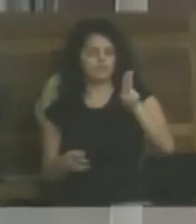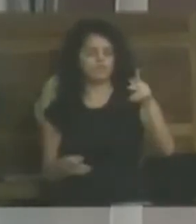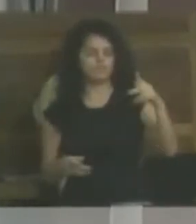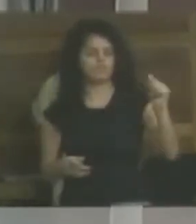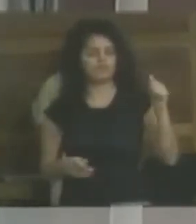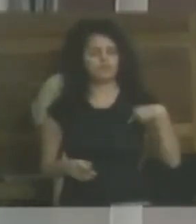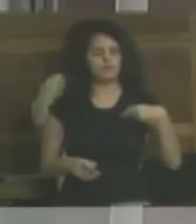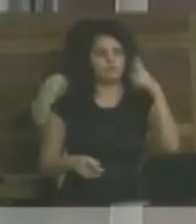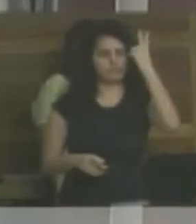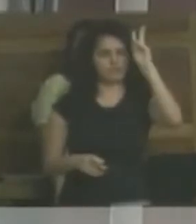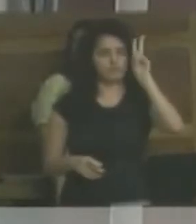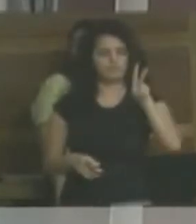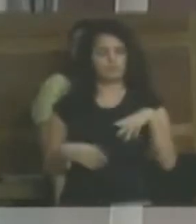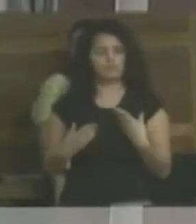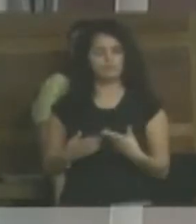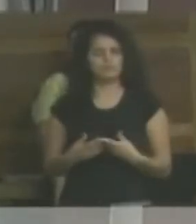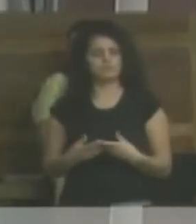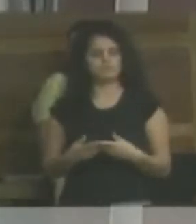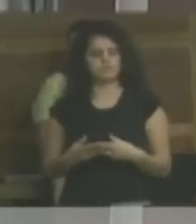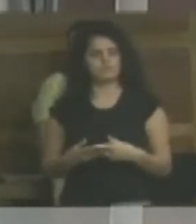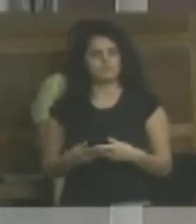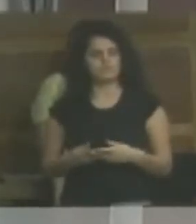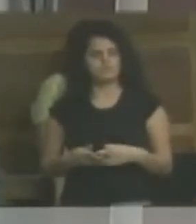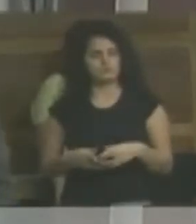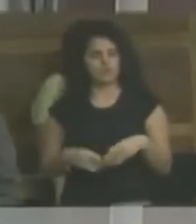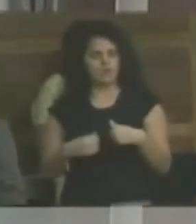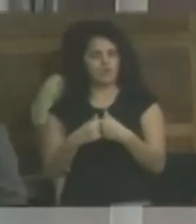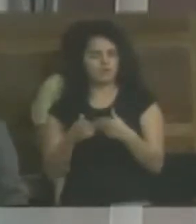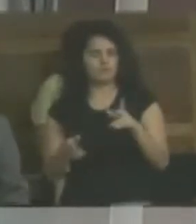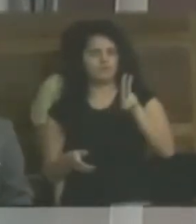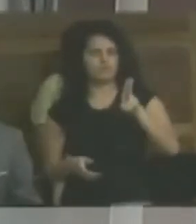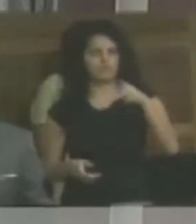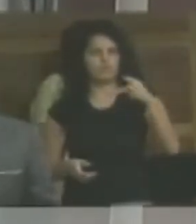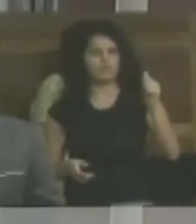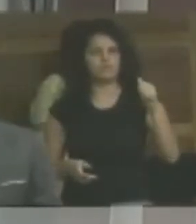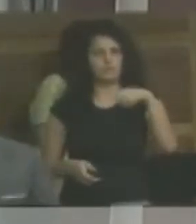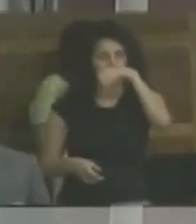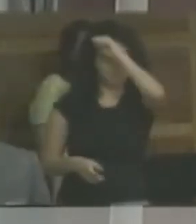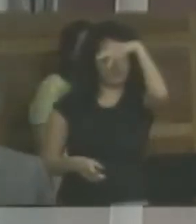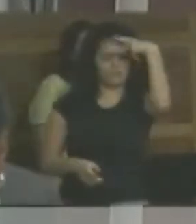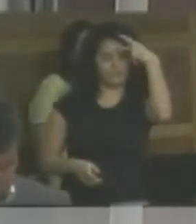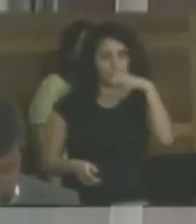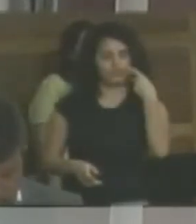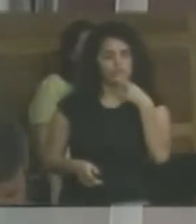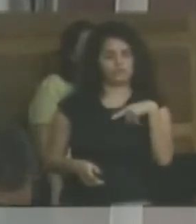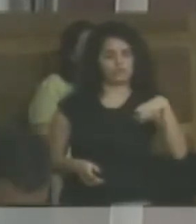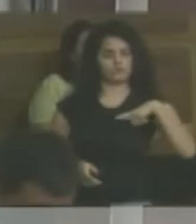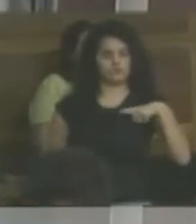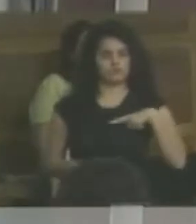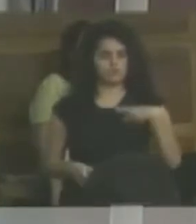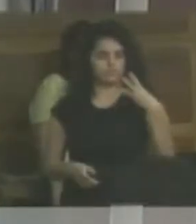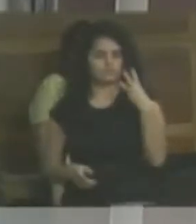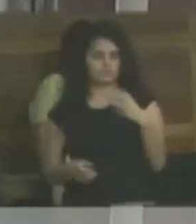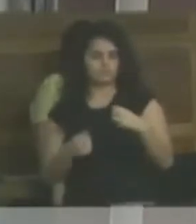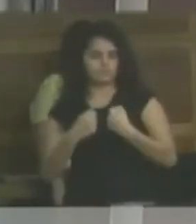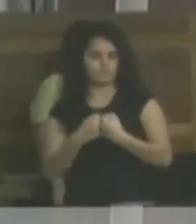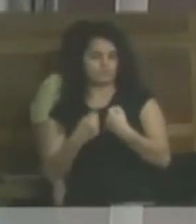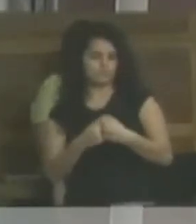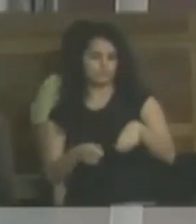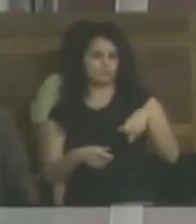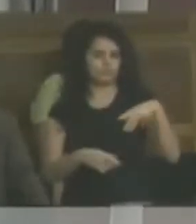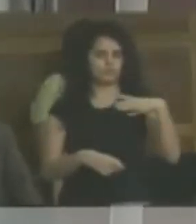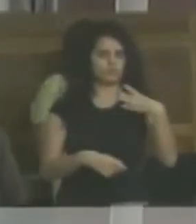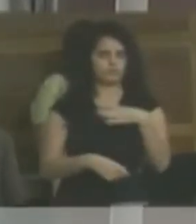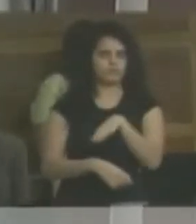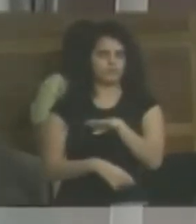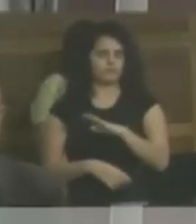foi inaugurada a UPA, o discurso do prefeito é que teriam 3 vans, uma para o 4º distrito, outra para o 3º distrito